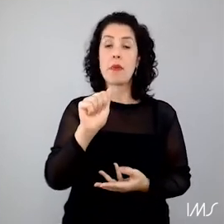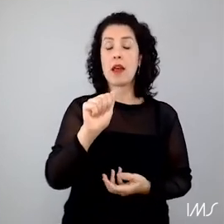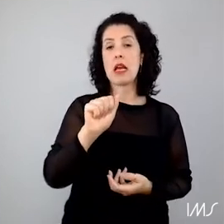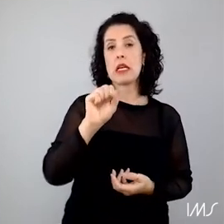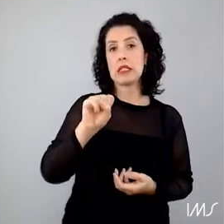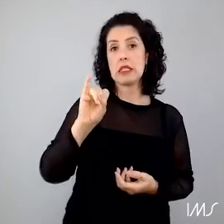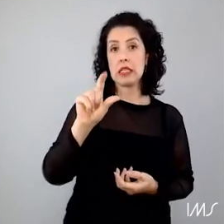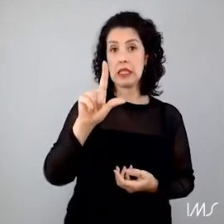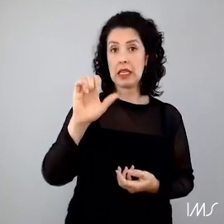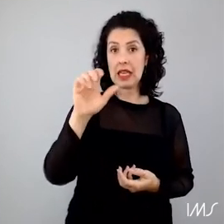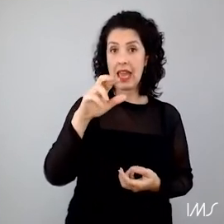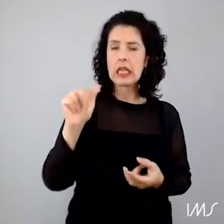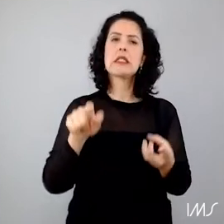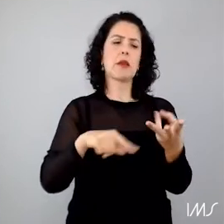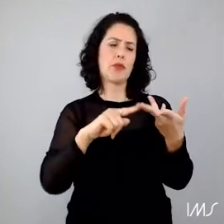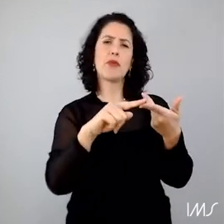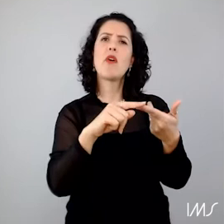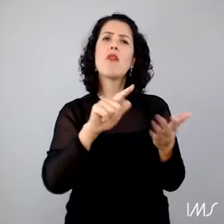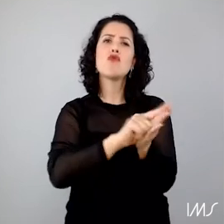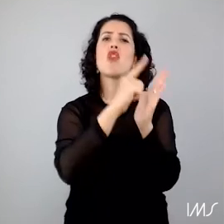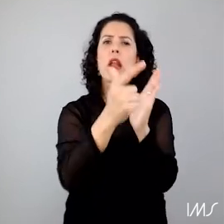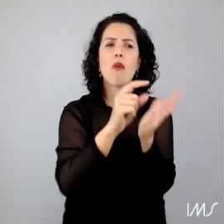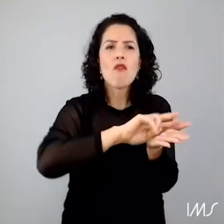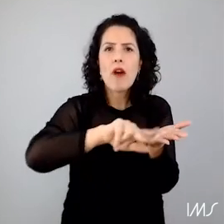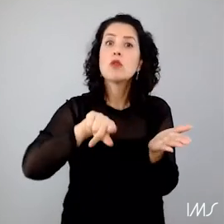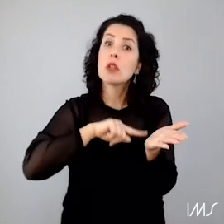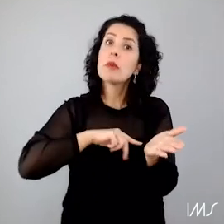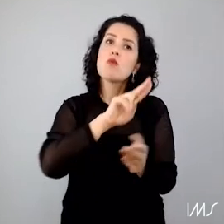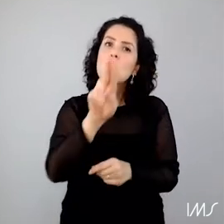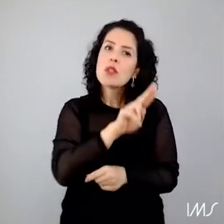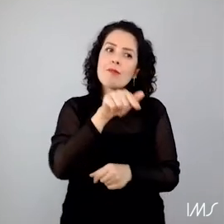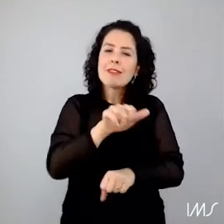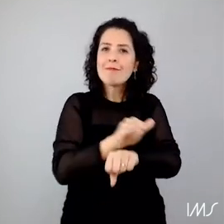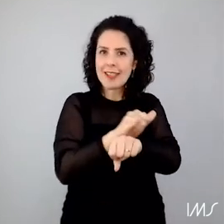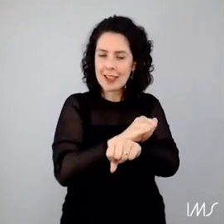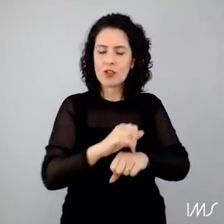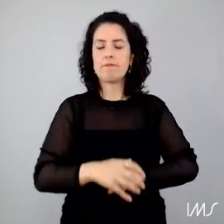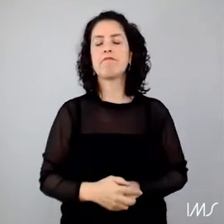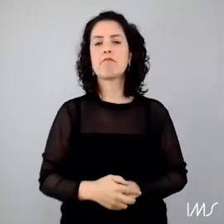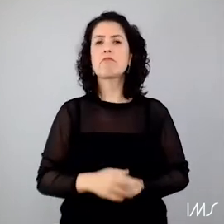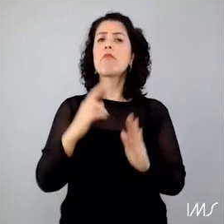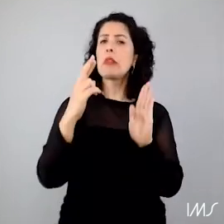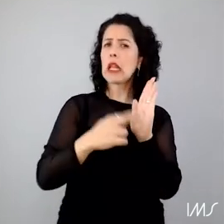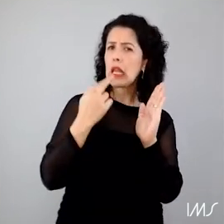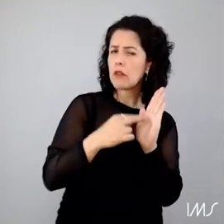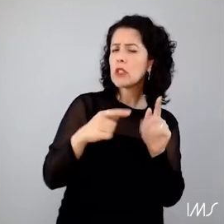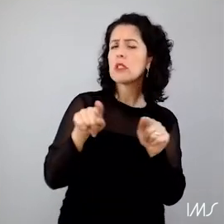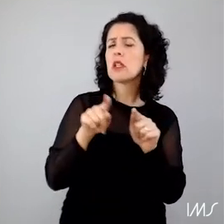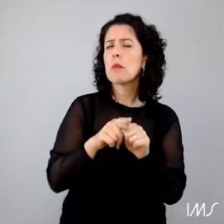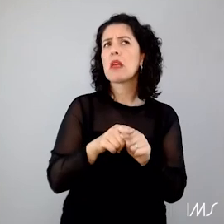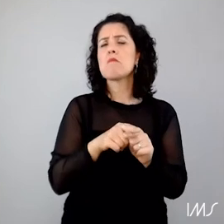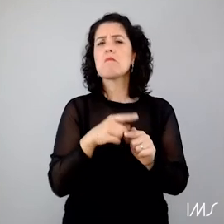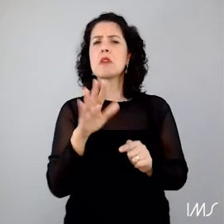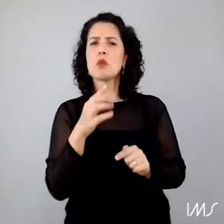veículos. Revistas e reportagens longas, como Realidades, que teve a sua